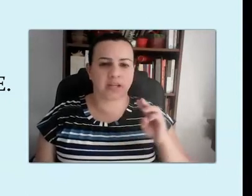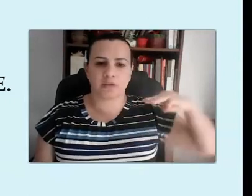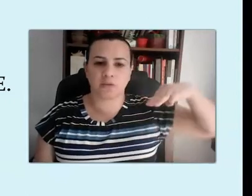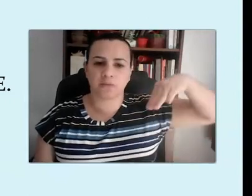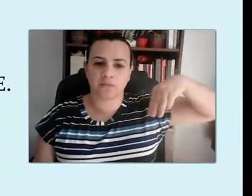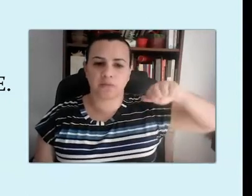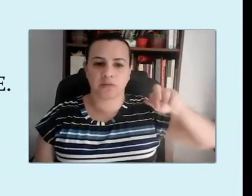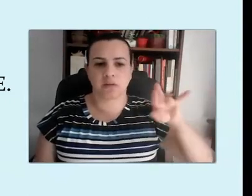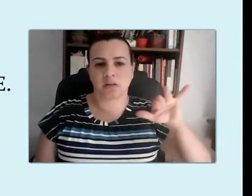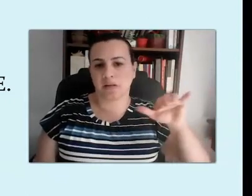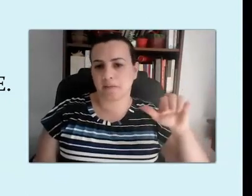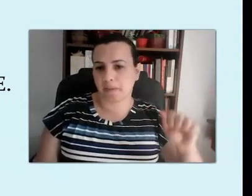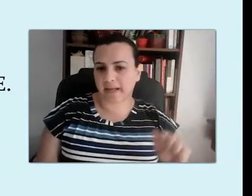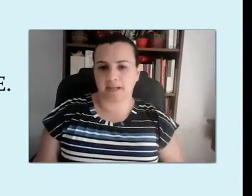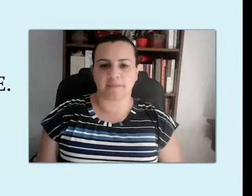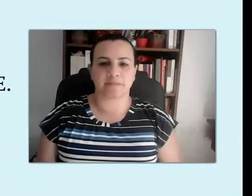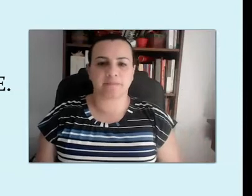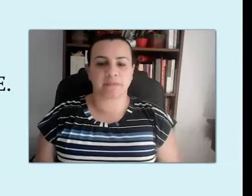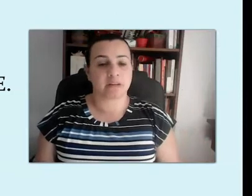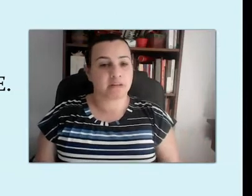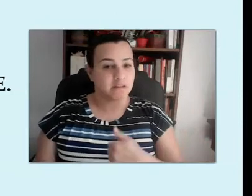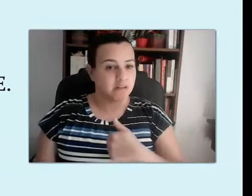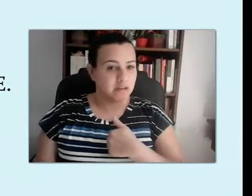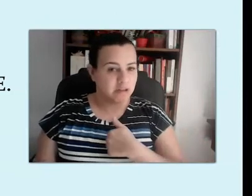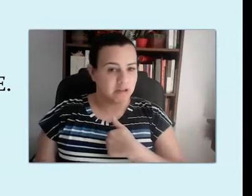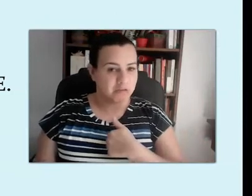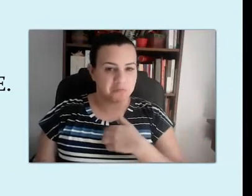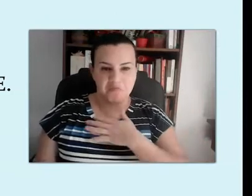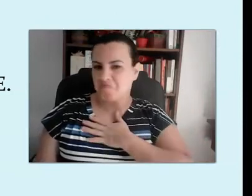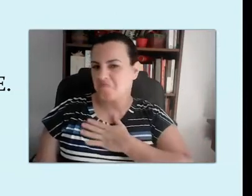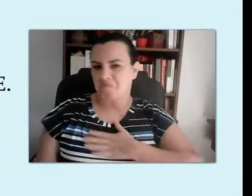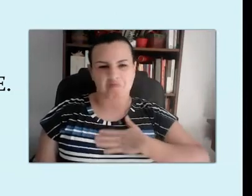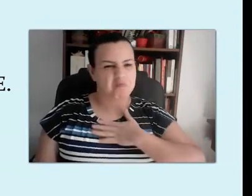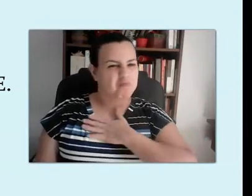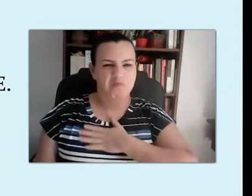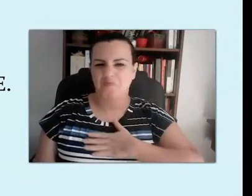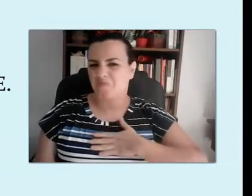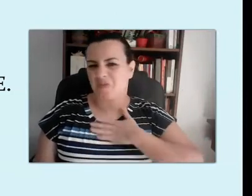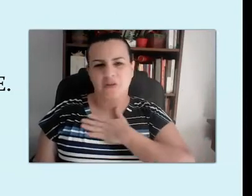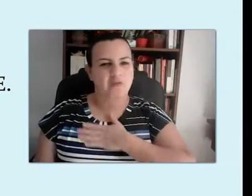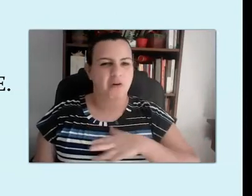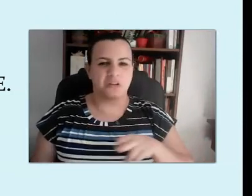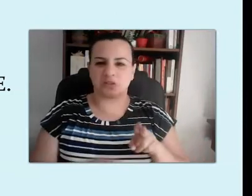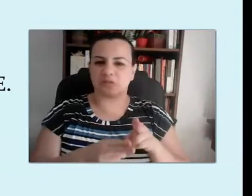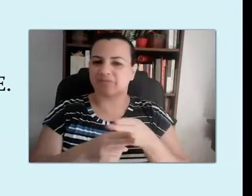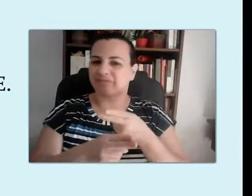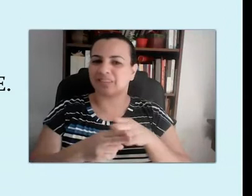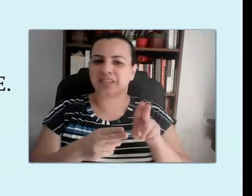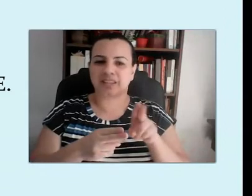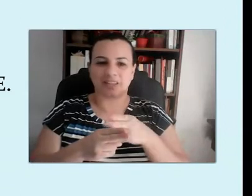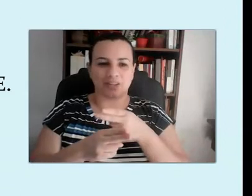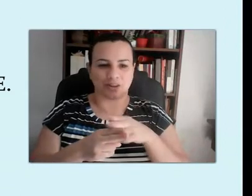não conheço Maria. Eu não